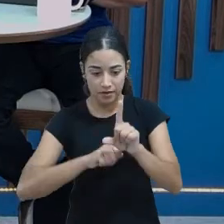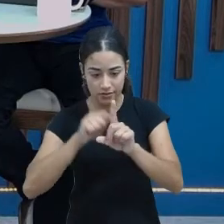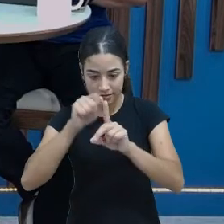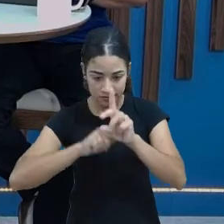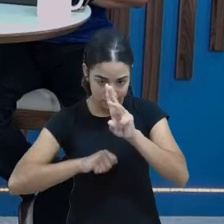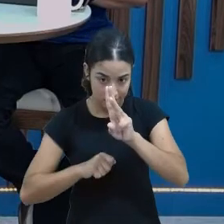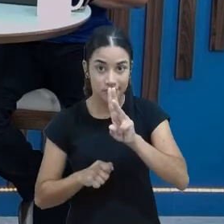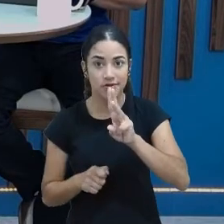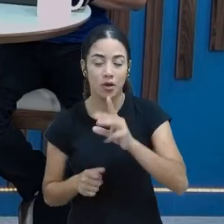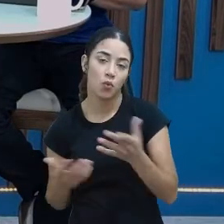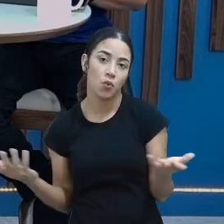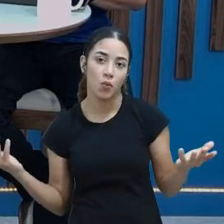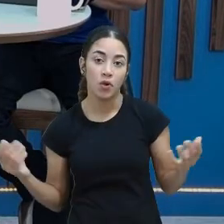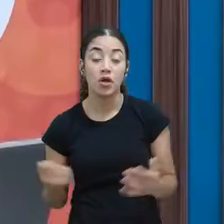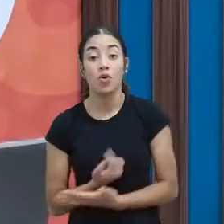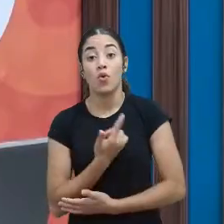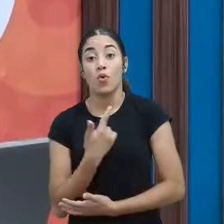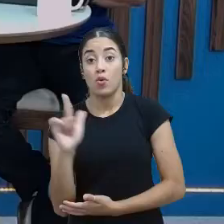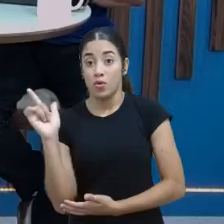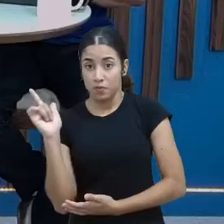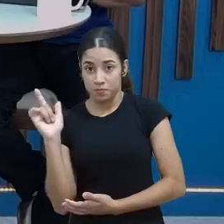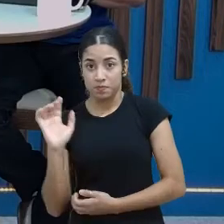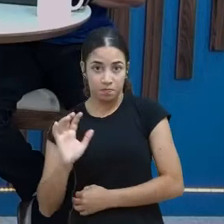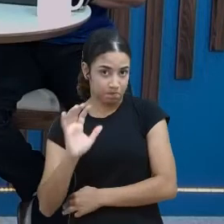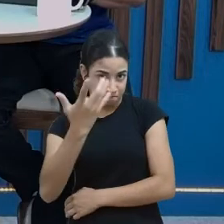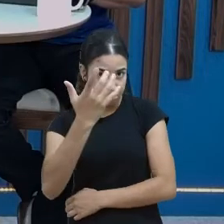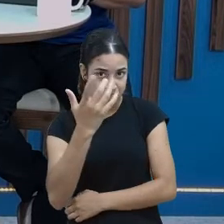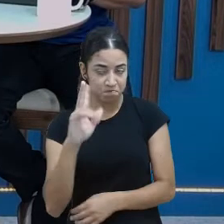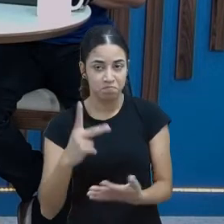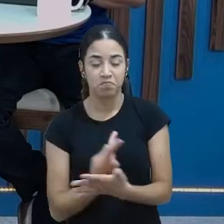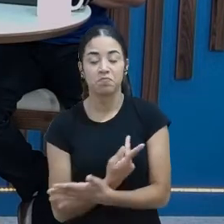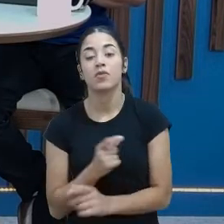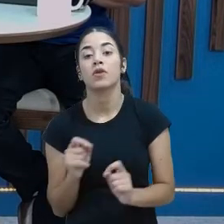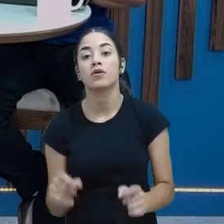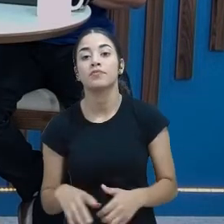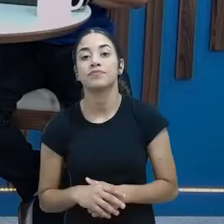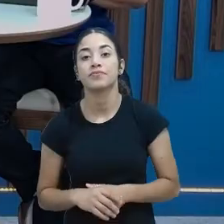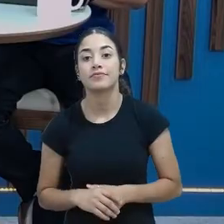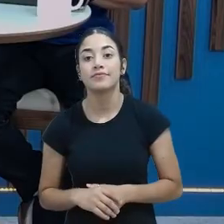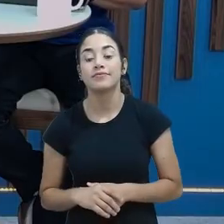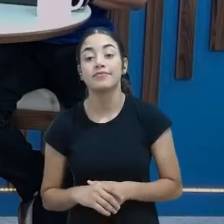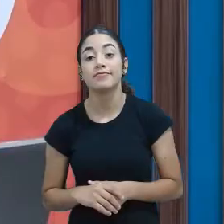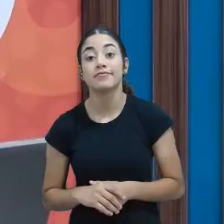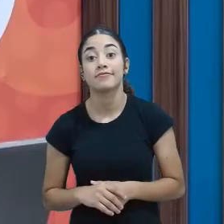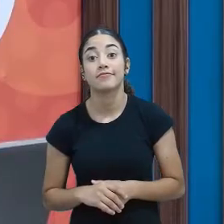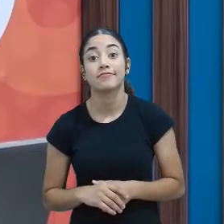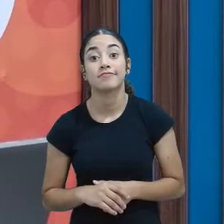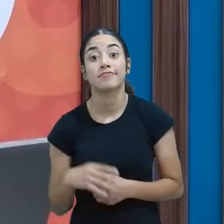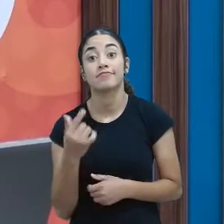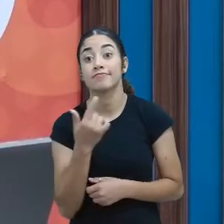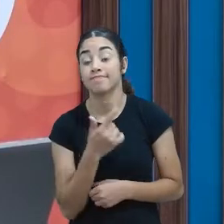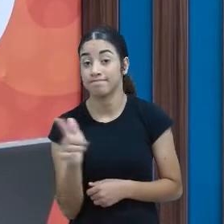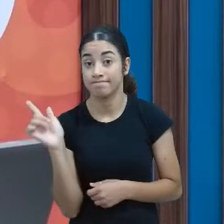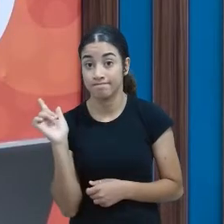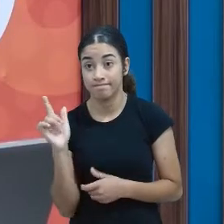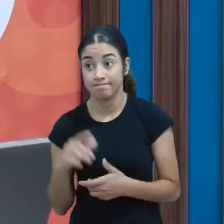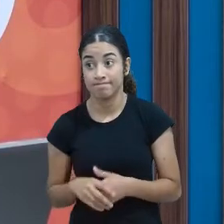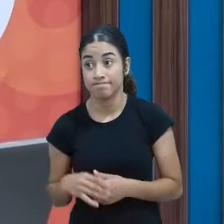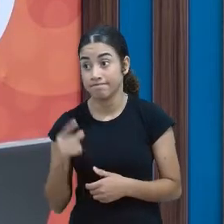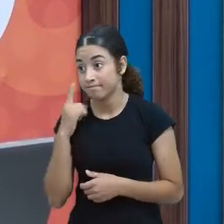3 meses. Uma outra situação é que... uma outra situação é